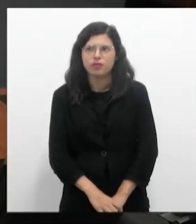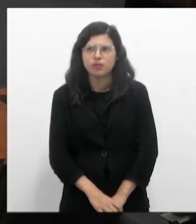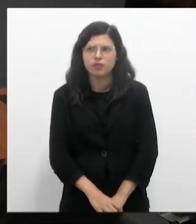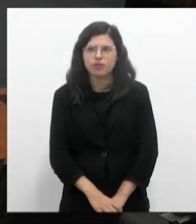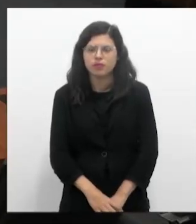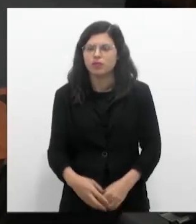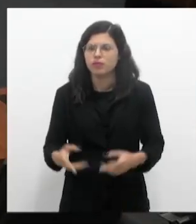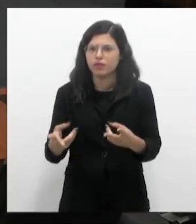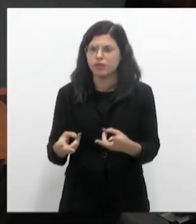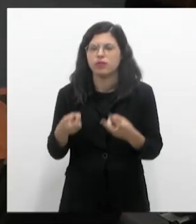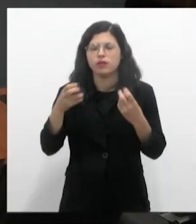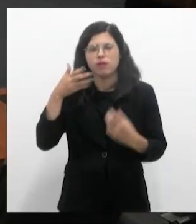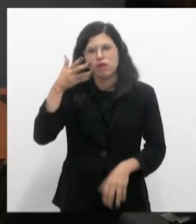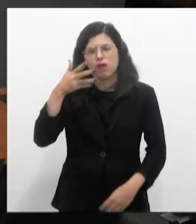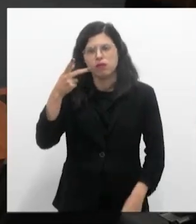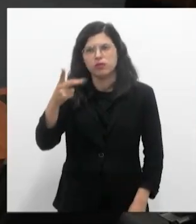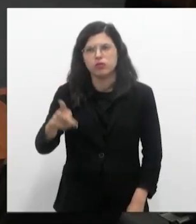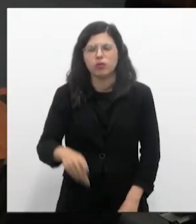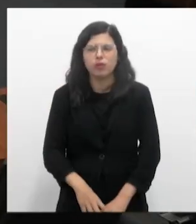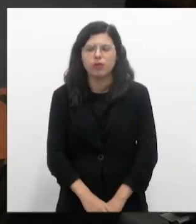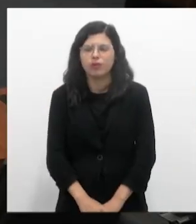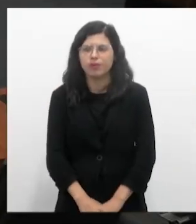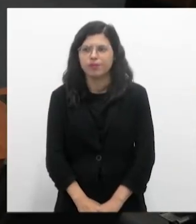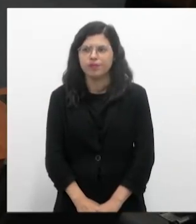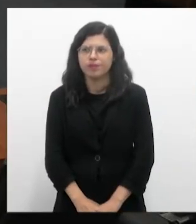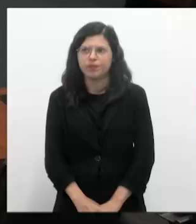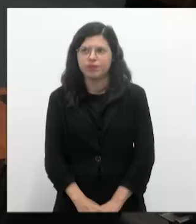Observando a sua fala, deputado,